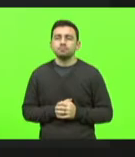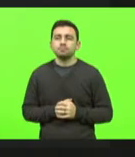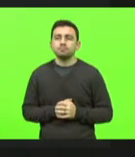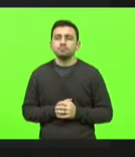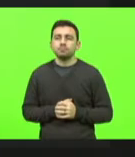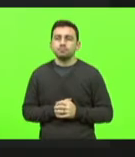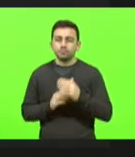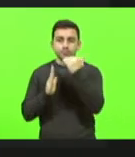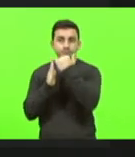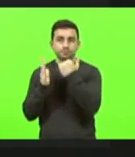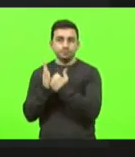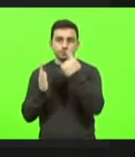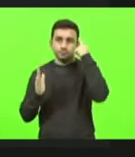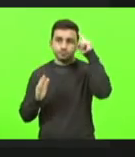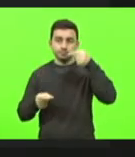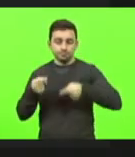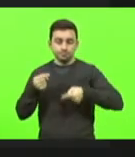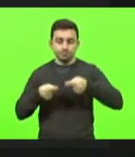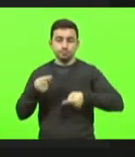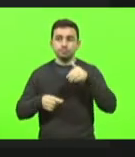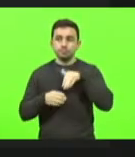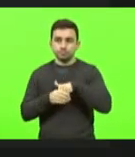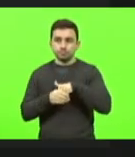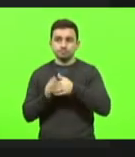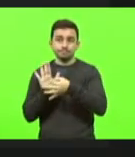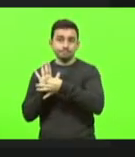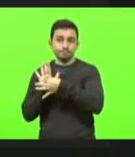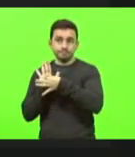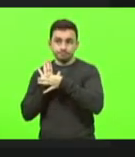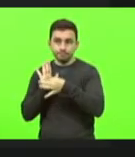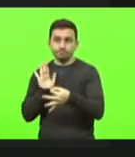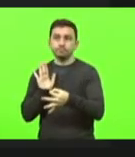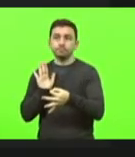Ordem do dia. Discussão e votação dos pareceres.